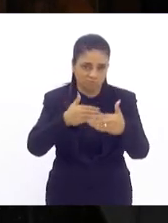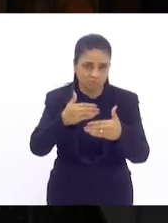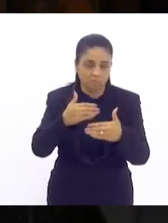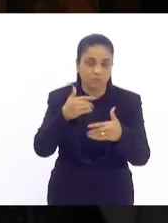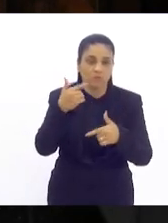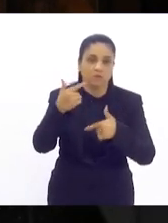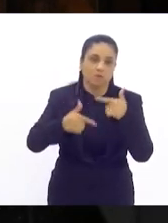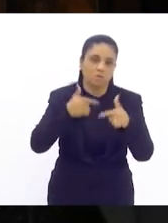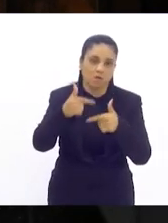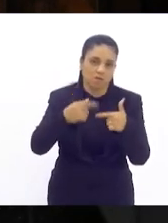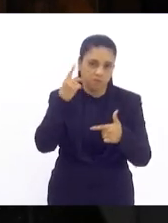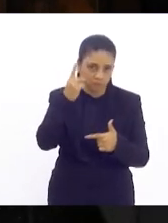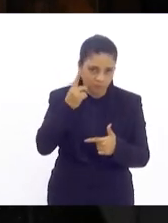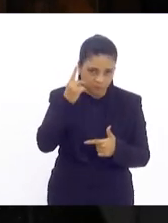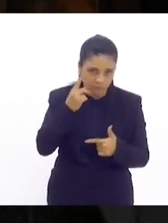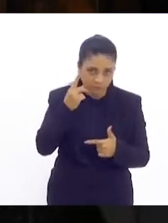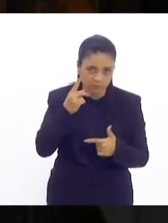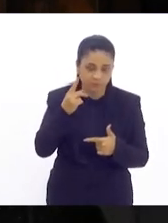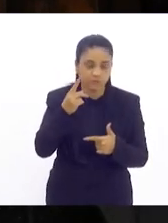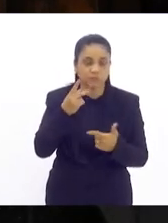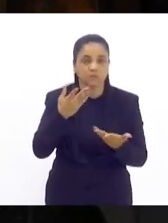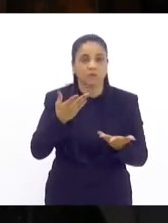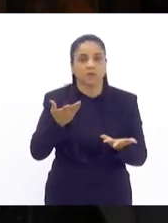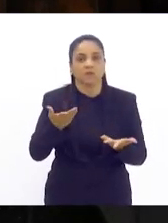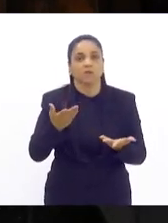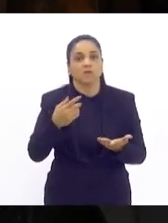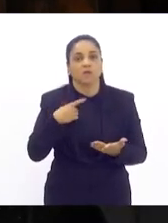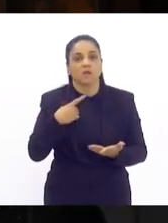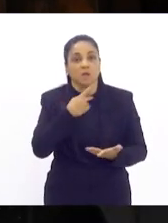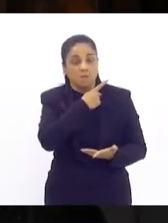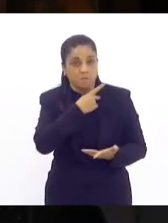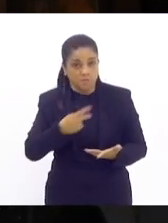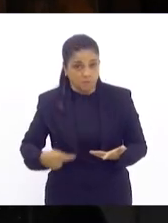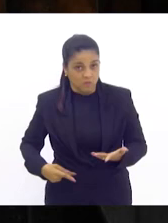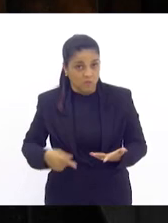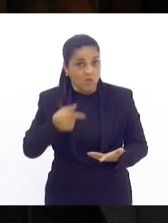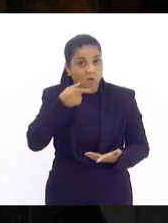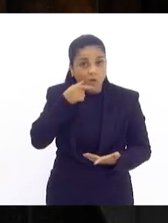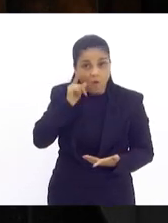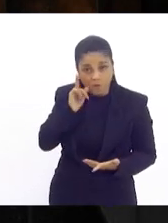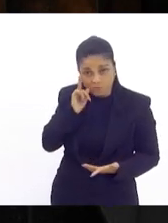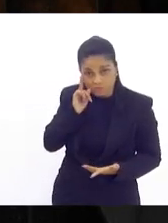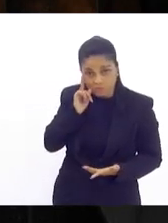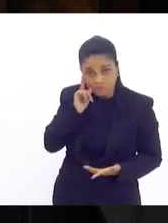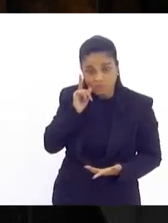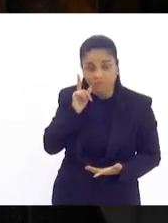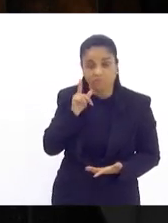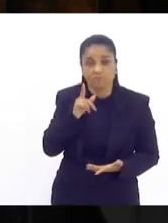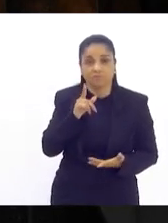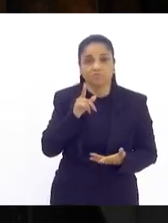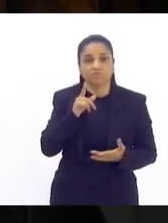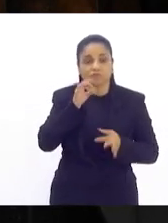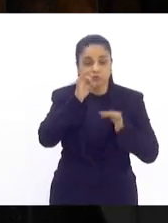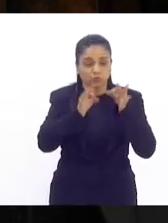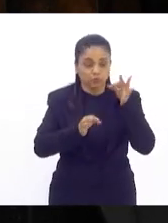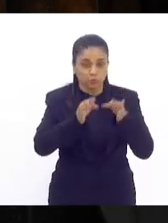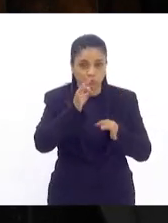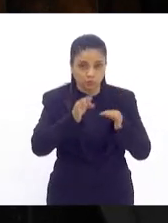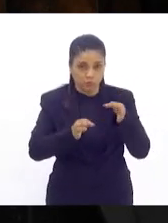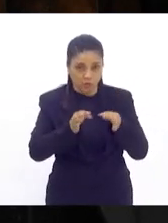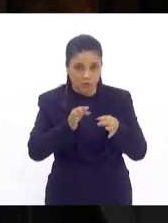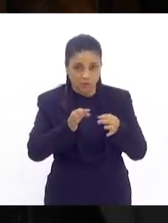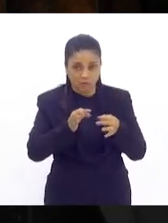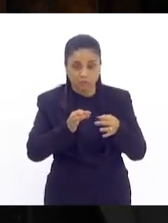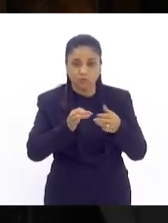e dentro desse perfil seu presidente no dia de ontem foi julgado no Supremo Tribunal